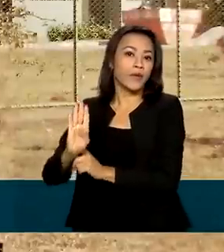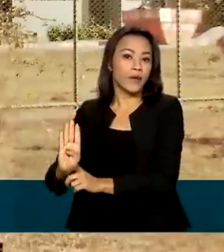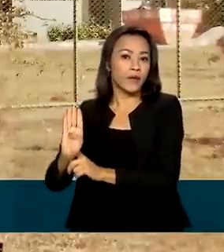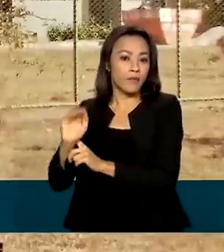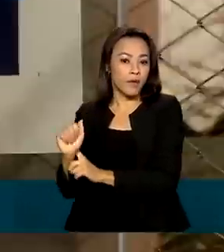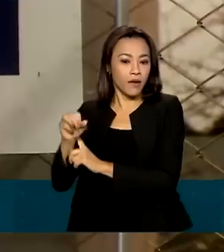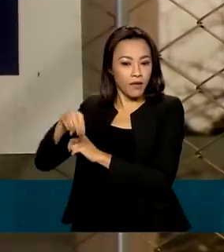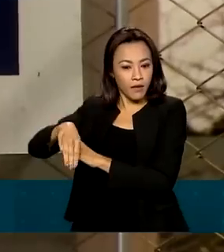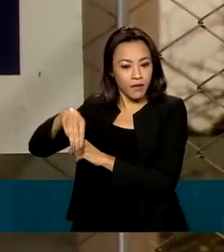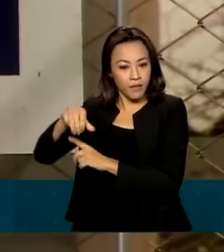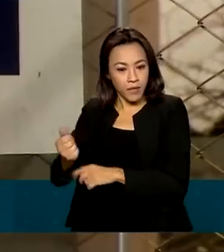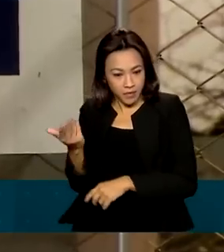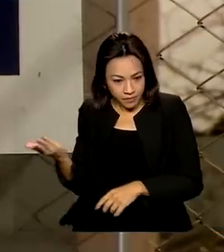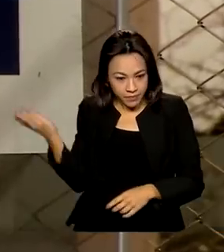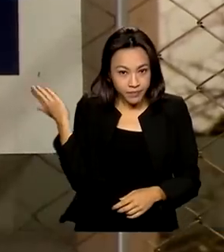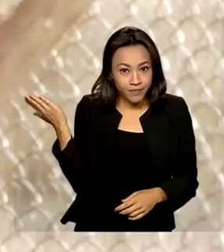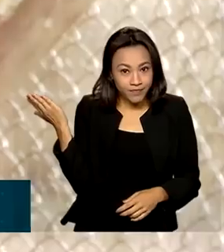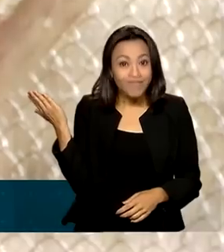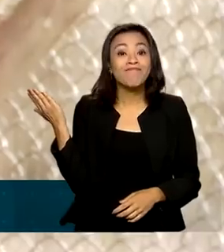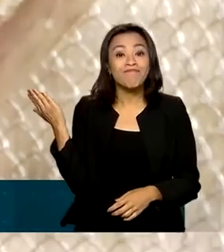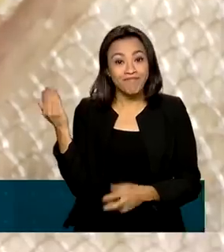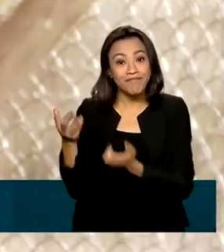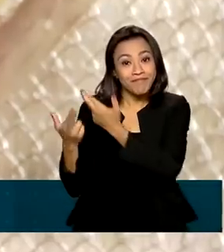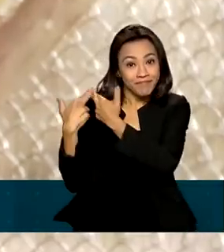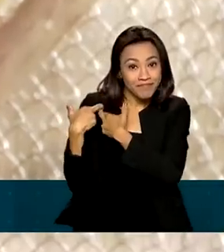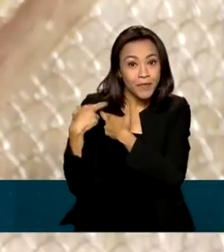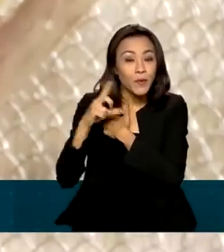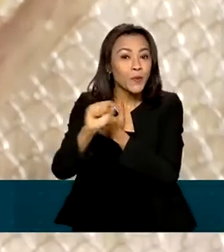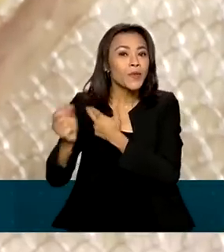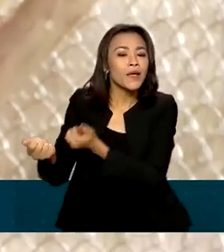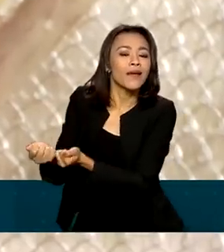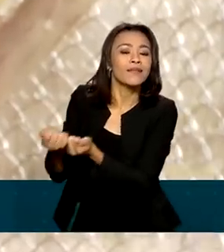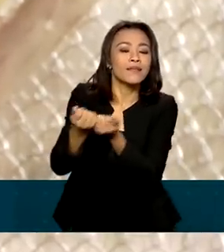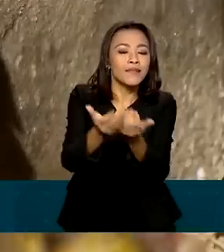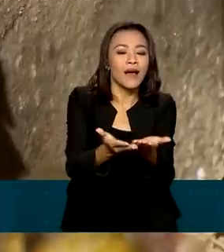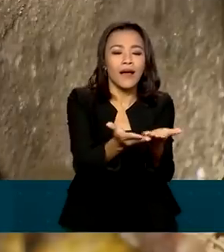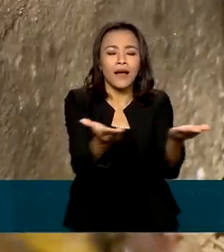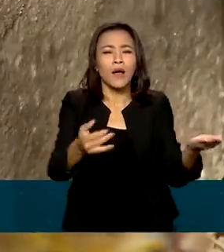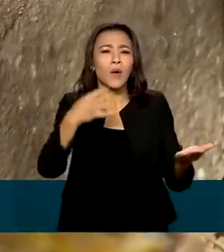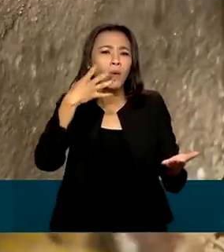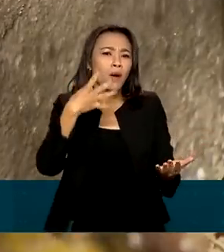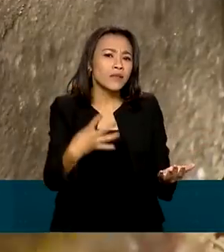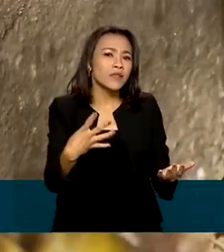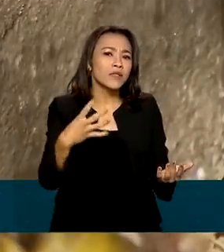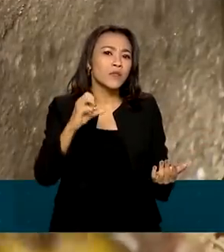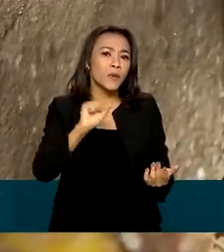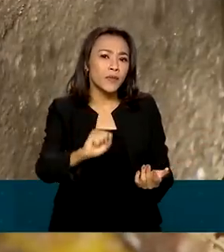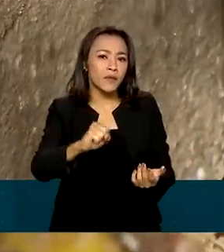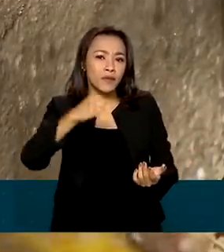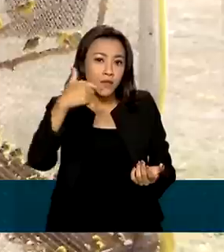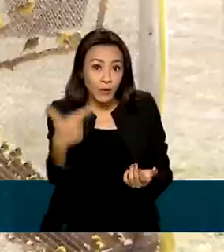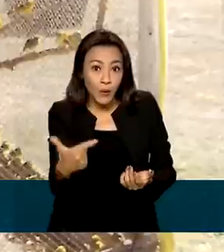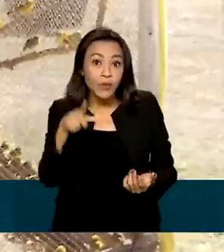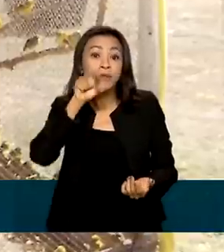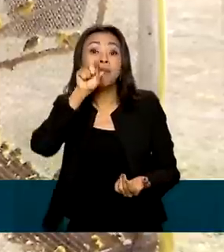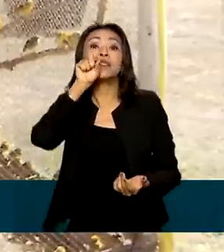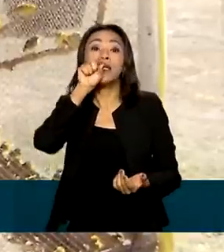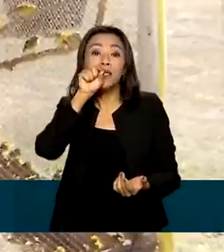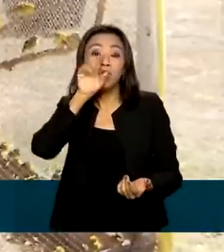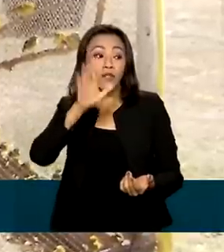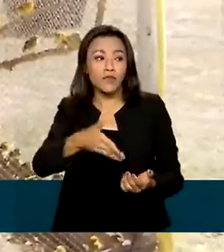dos recursos naturais renováveis o Ibama quer dar de volta para os 482 canários-da-terra